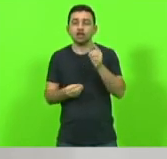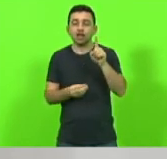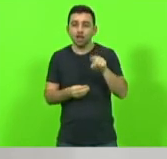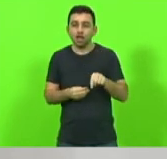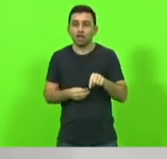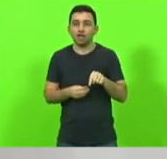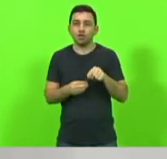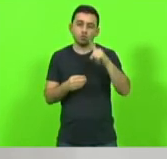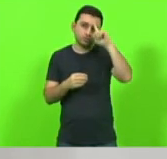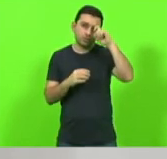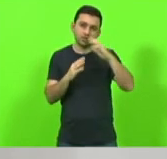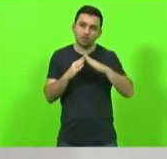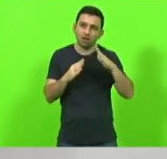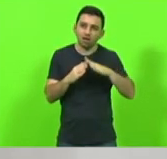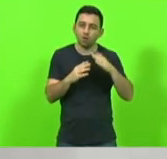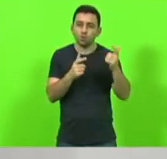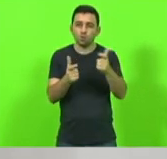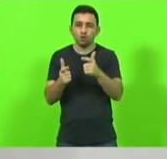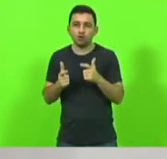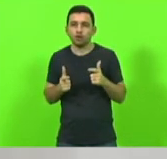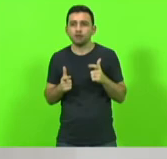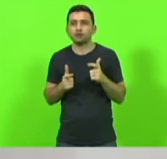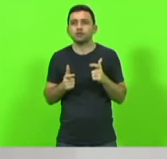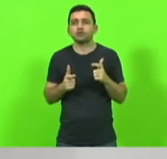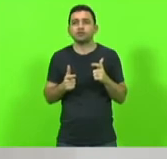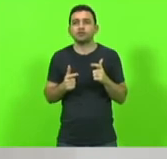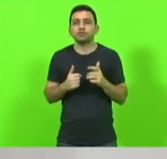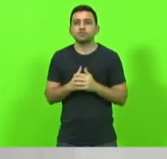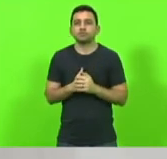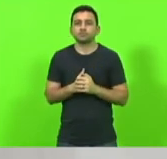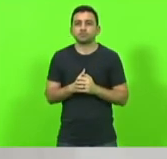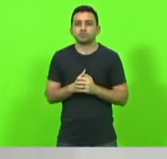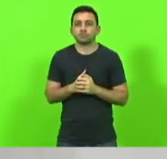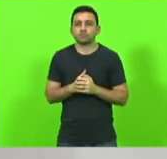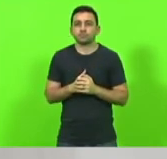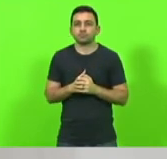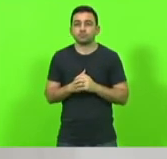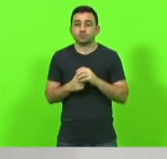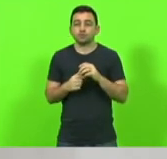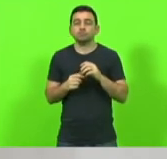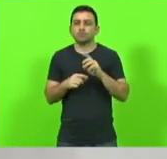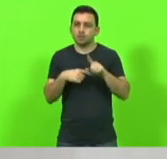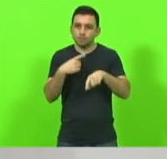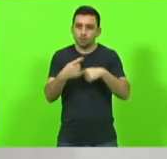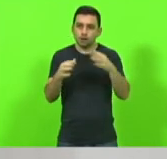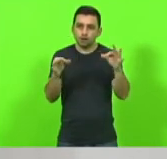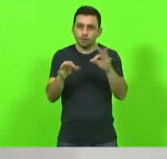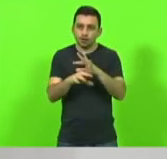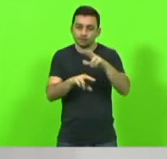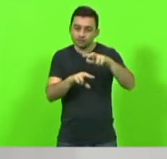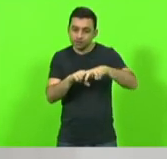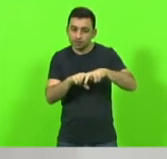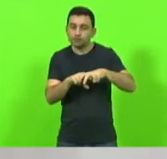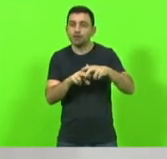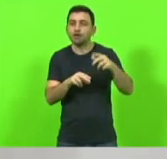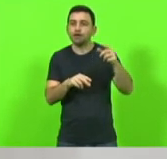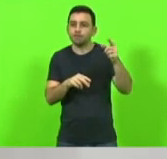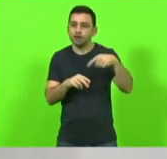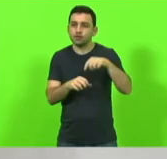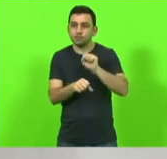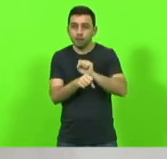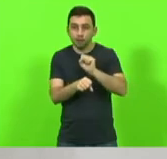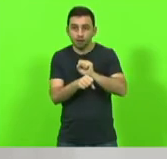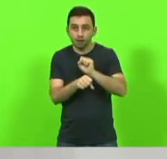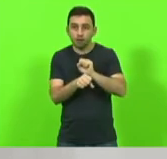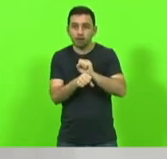outros locais de atendimento, e ainda diz, quando terminar, senta aqui novamente, fica esperando